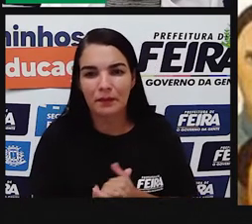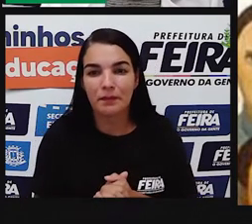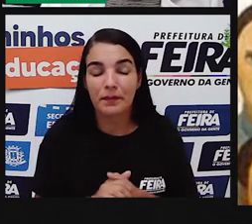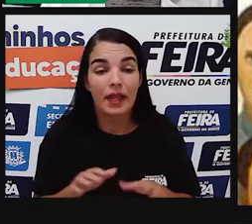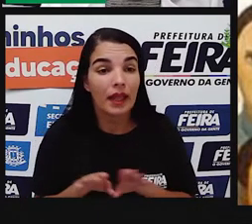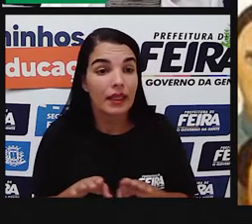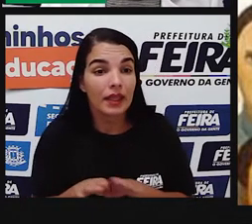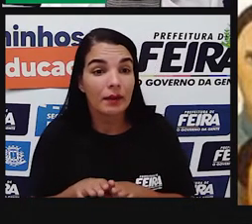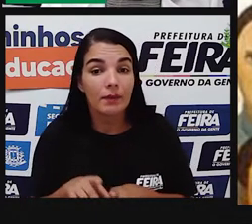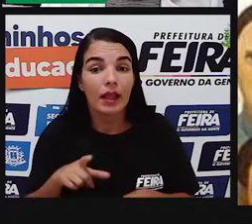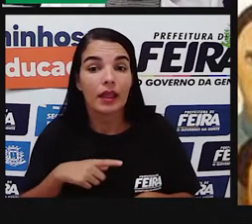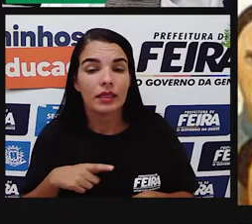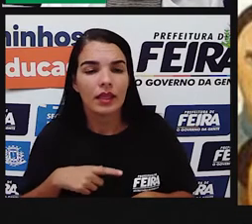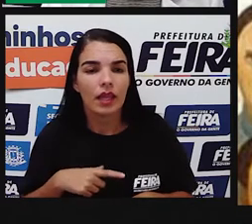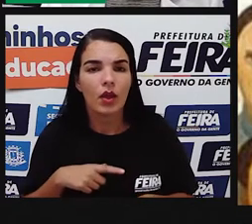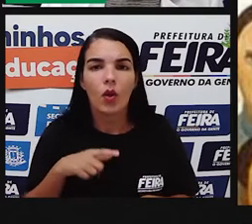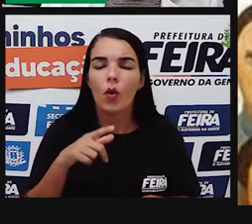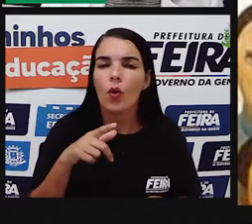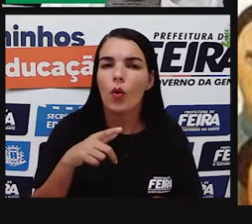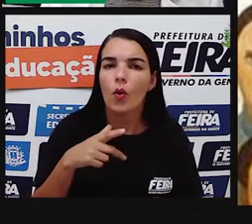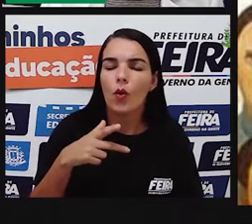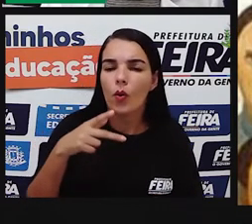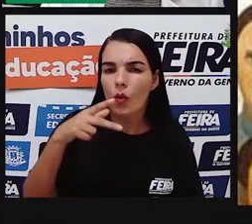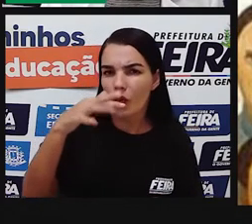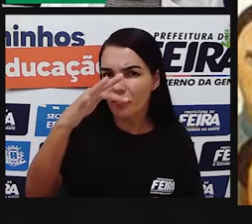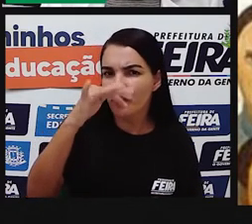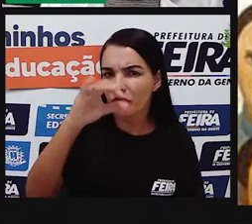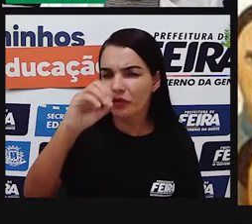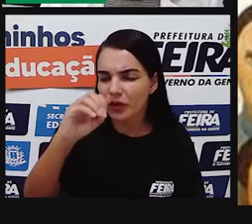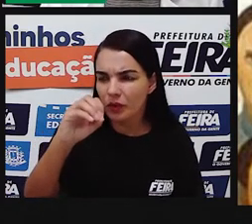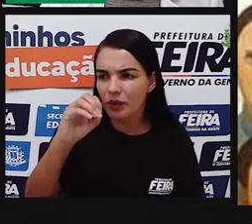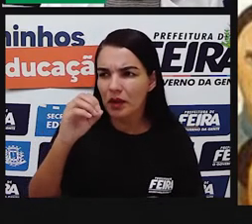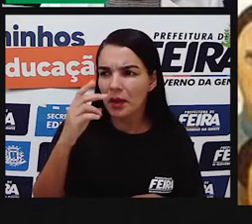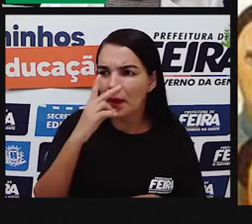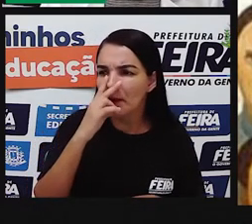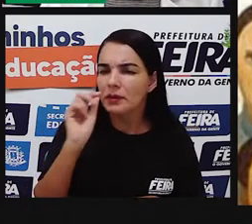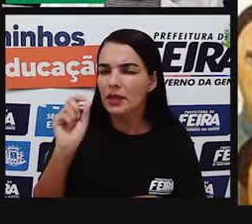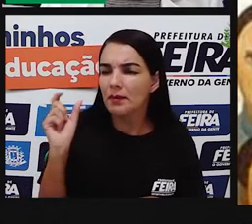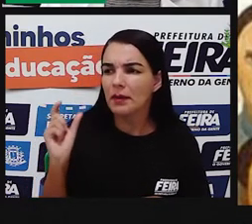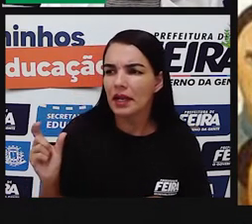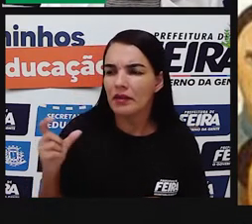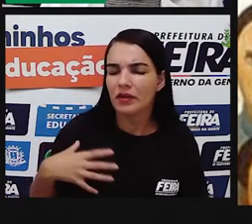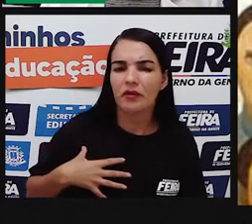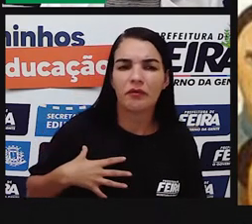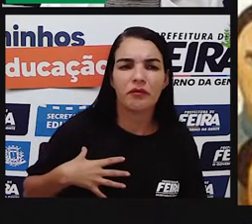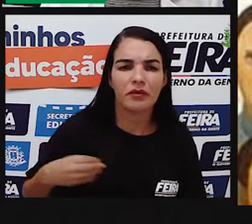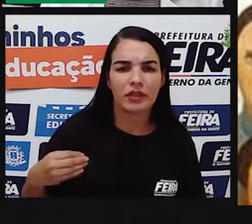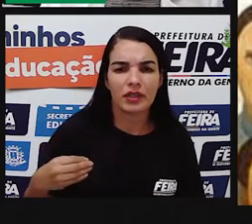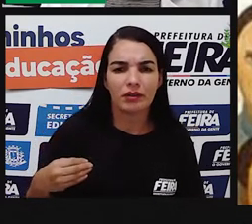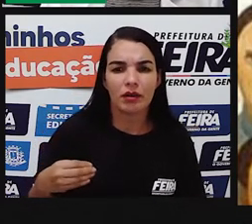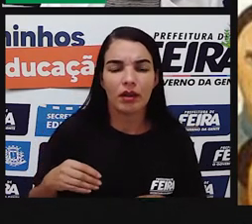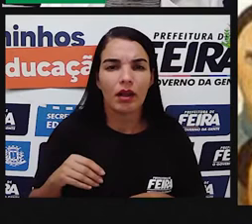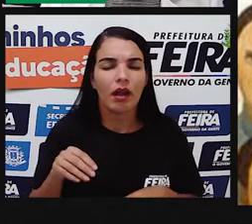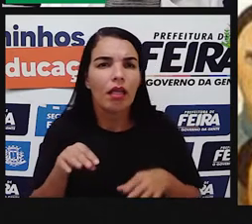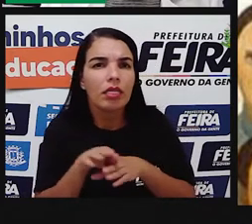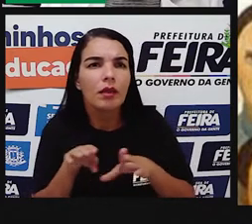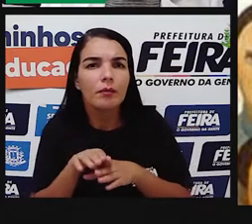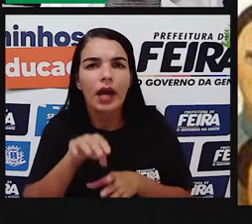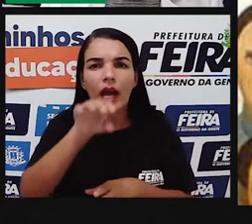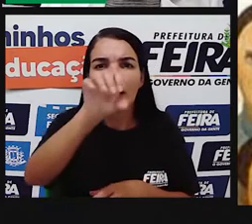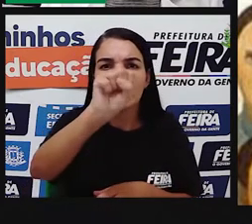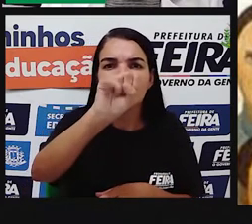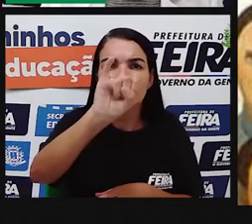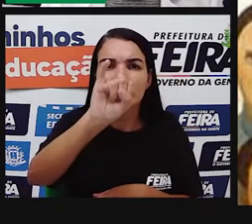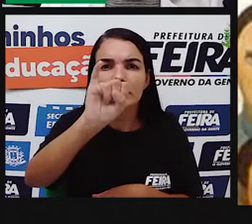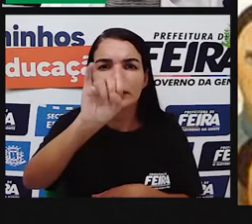expressões, outras variantes. Fio, que é igual a filho, e Sírvio, que é igual a Silvio Santos, o apresentador de